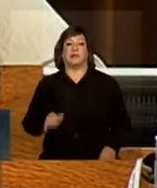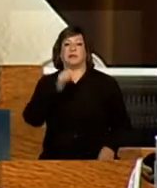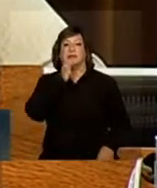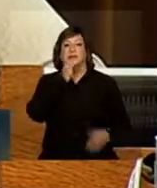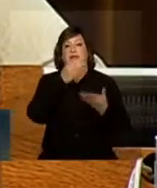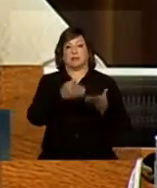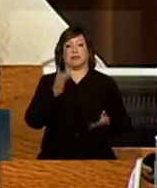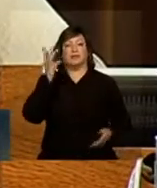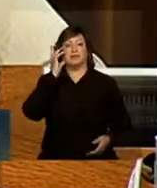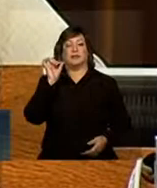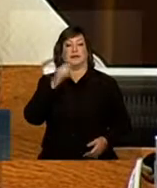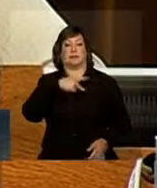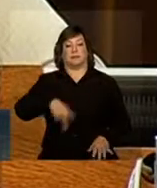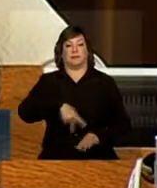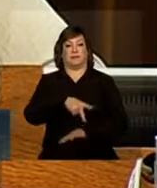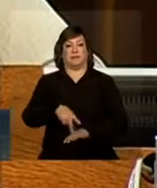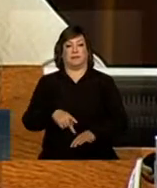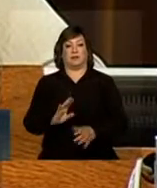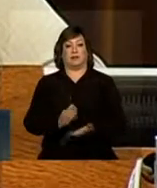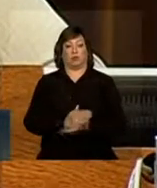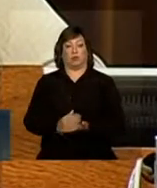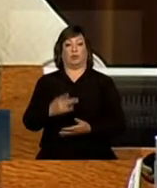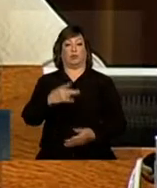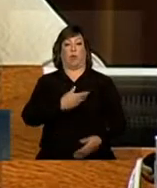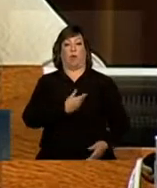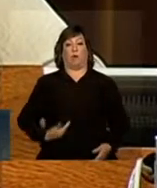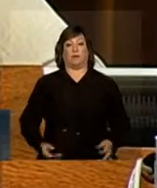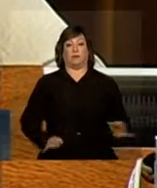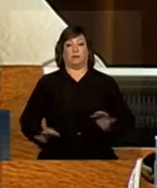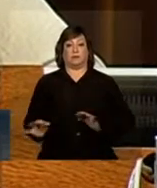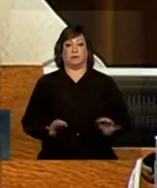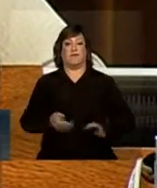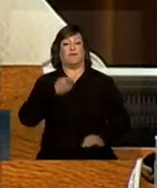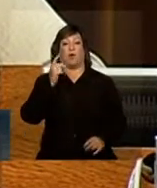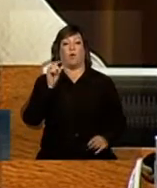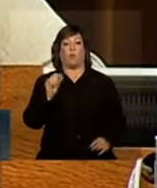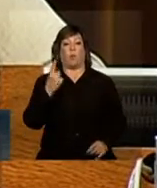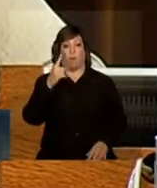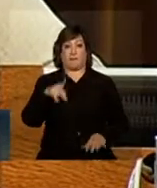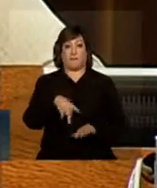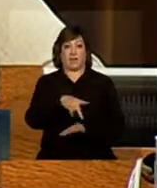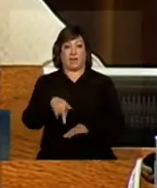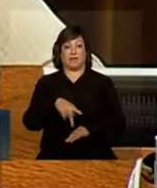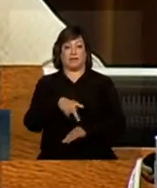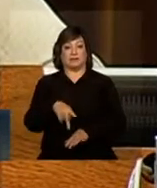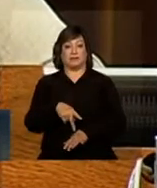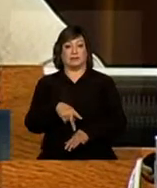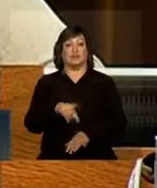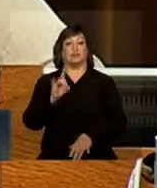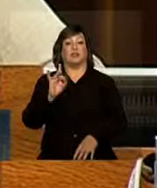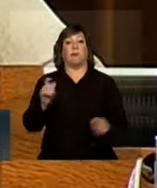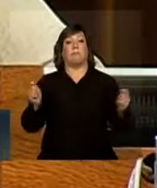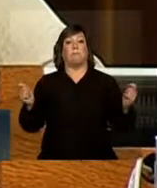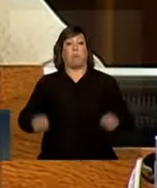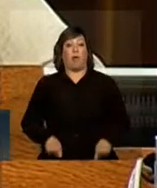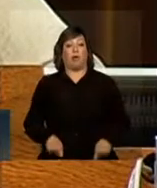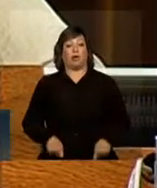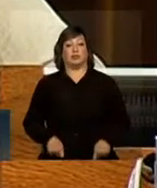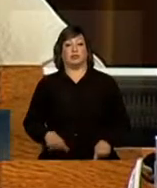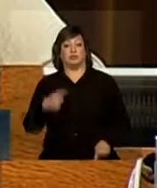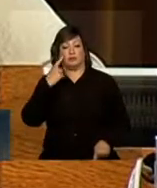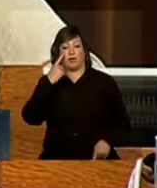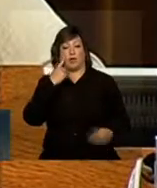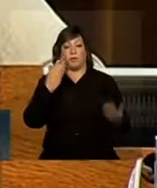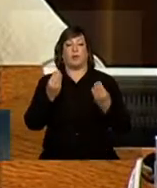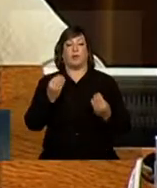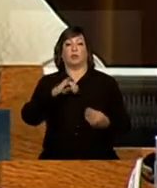República, logo no início do seu governo, diz que um país só pode ser medido a